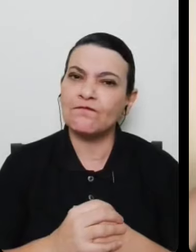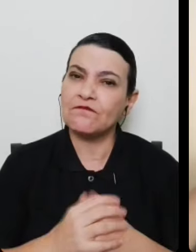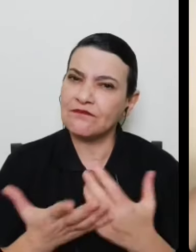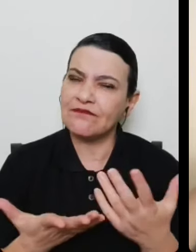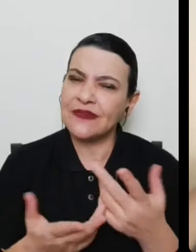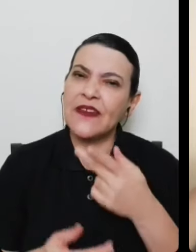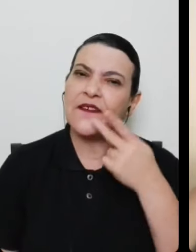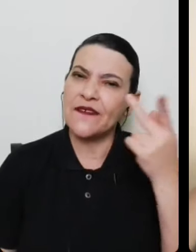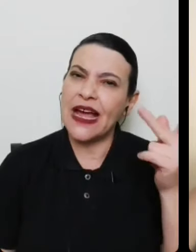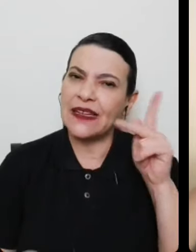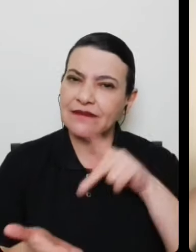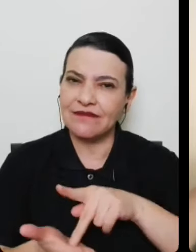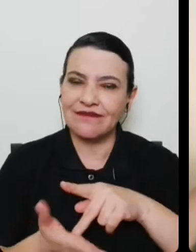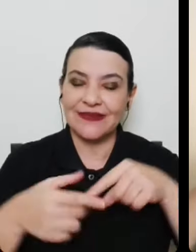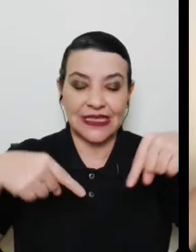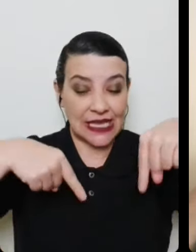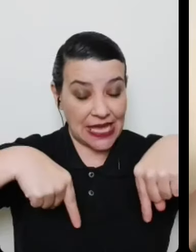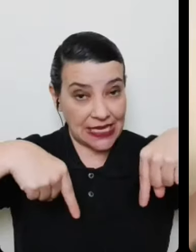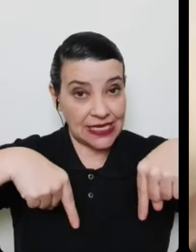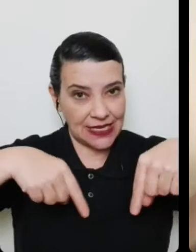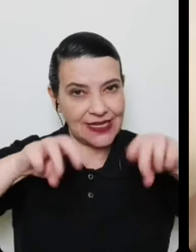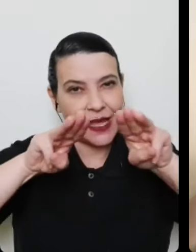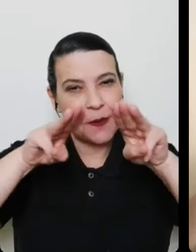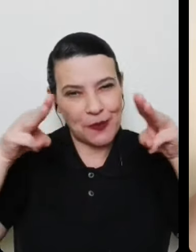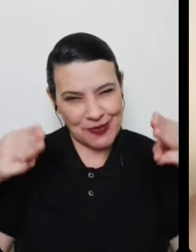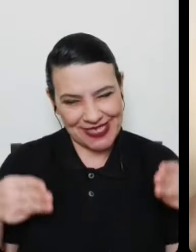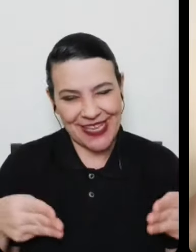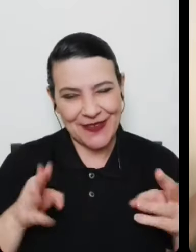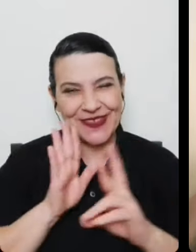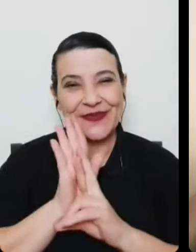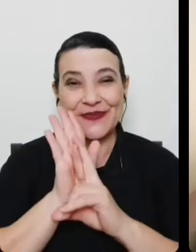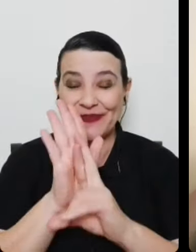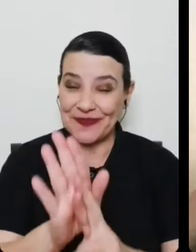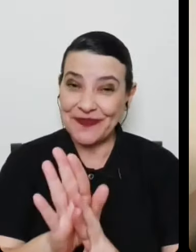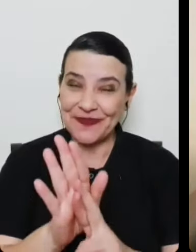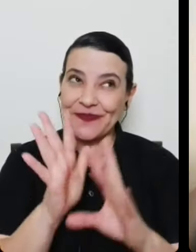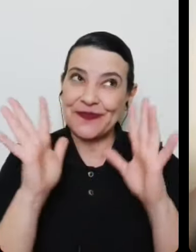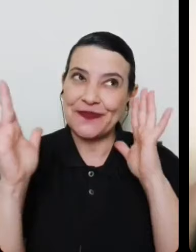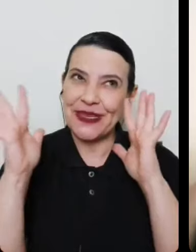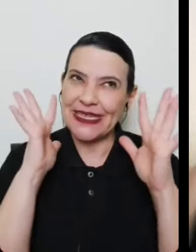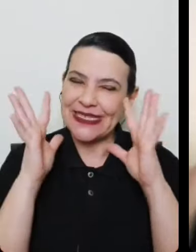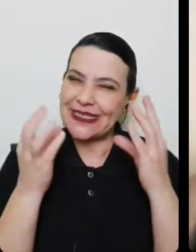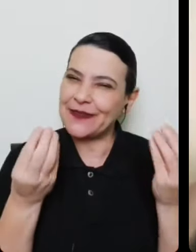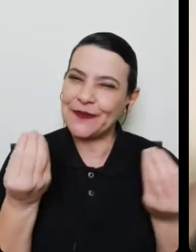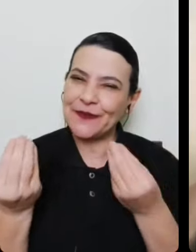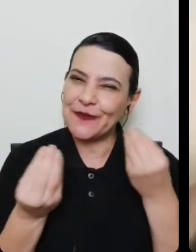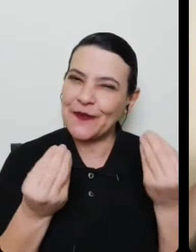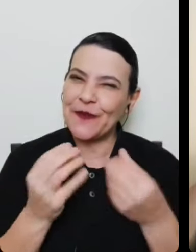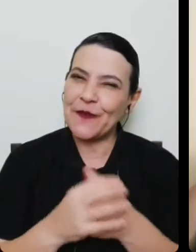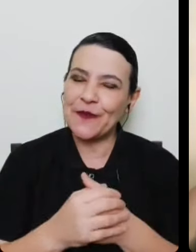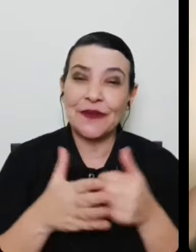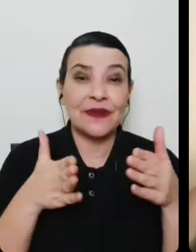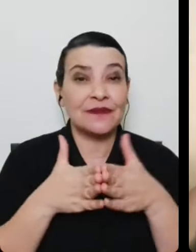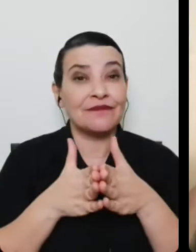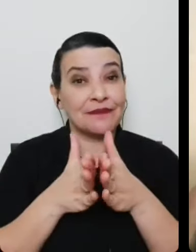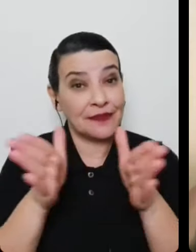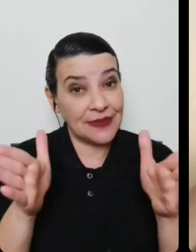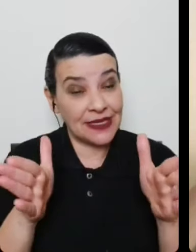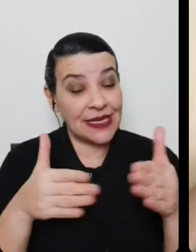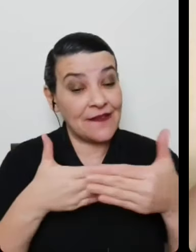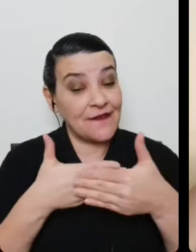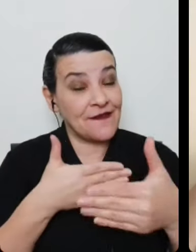dissesse, né? Nós estamos aqui como museu, né, pensando nessa, né, maneira de abrir em